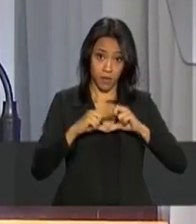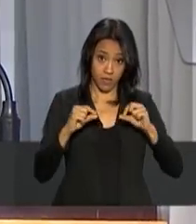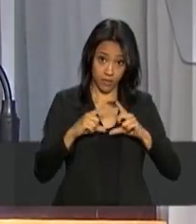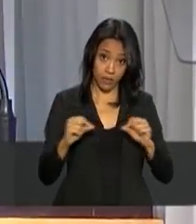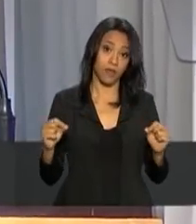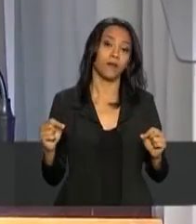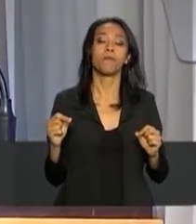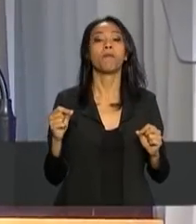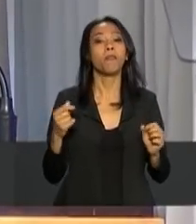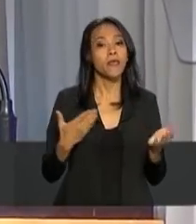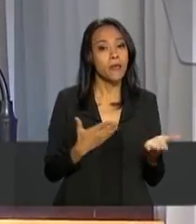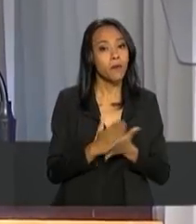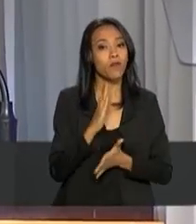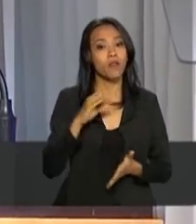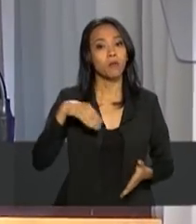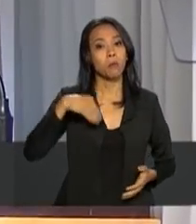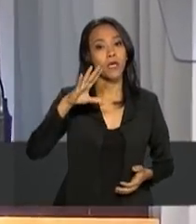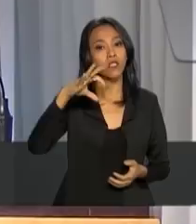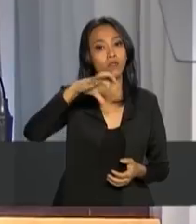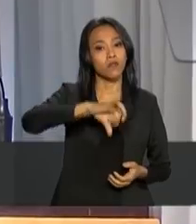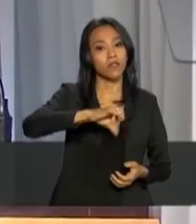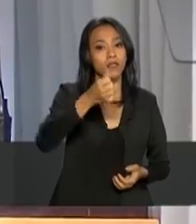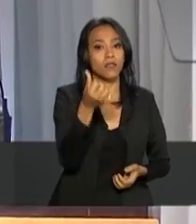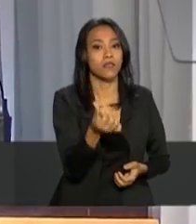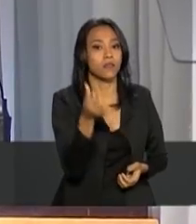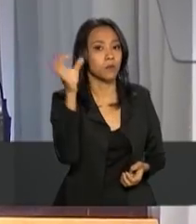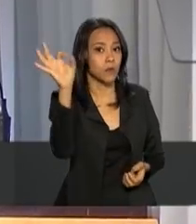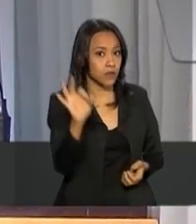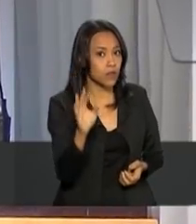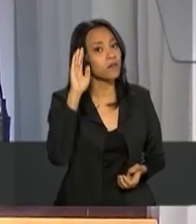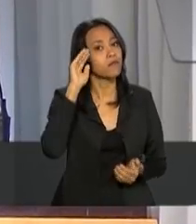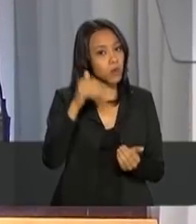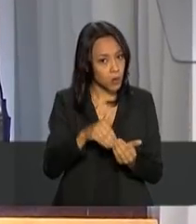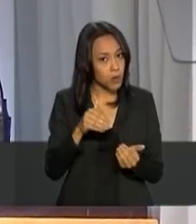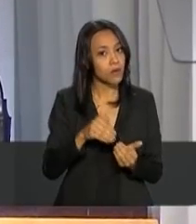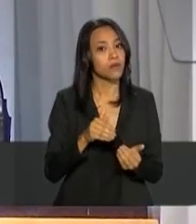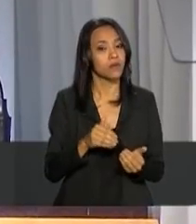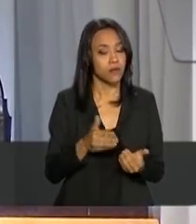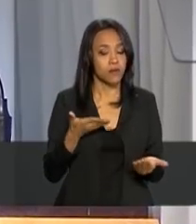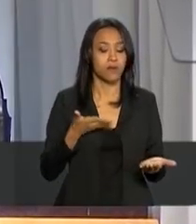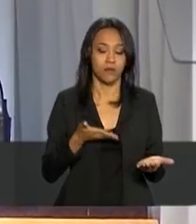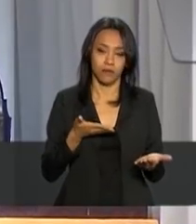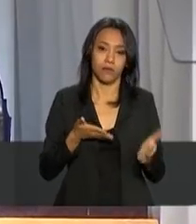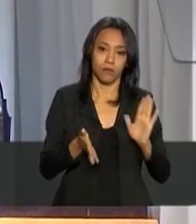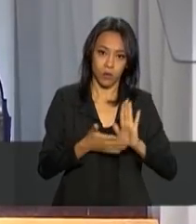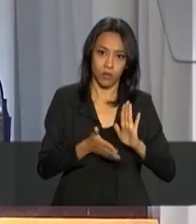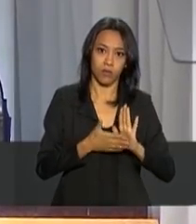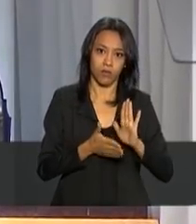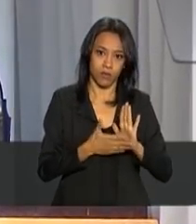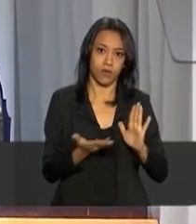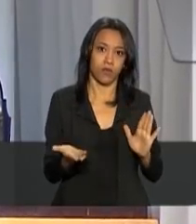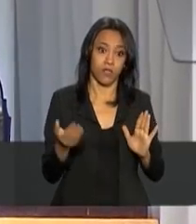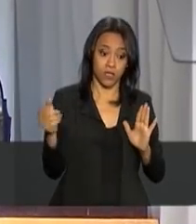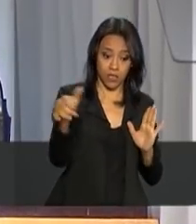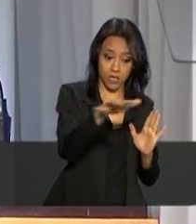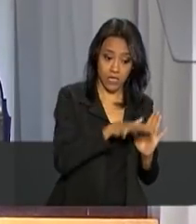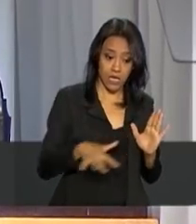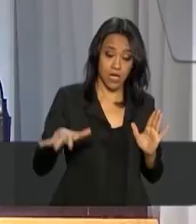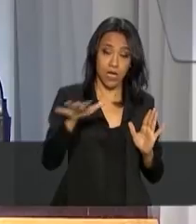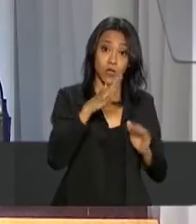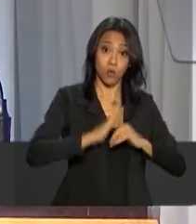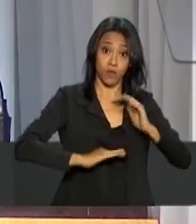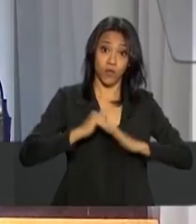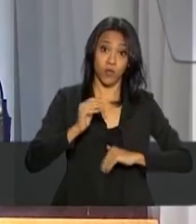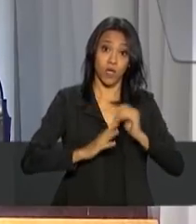e ela é aprovada por mais de 96% do pessoal do setor educacional. Não